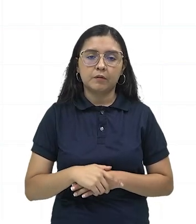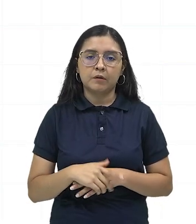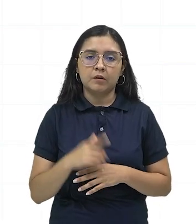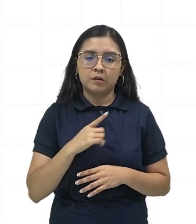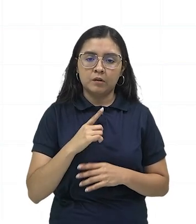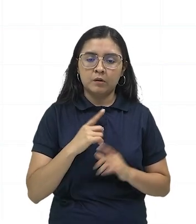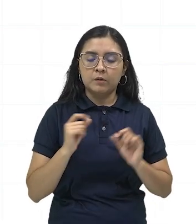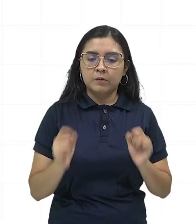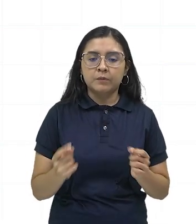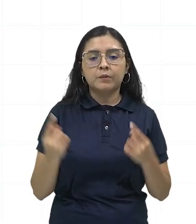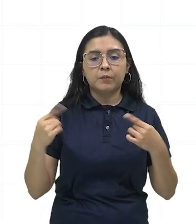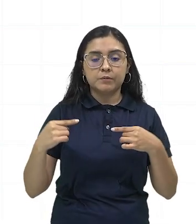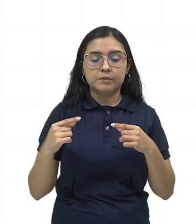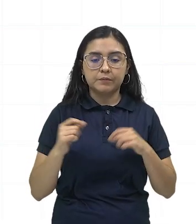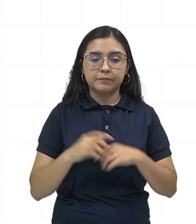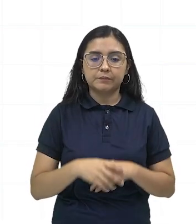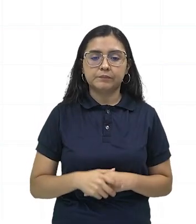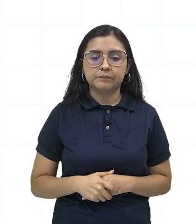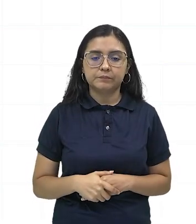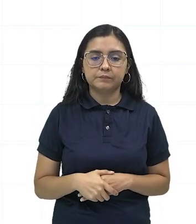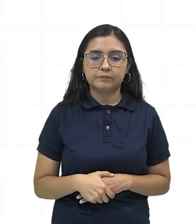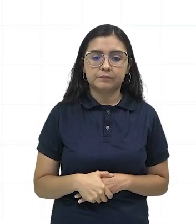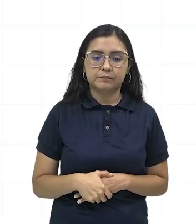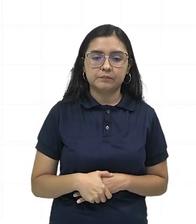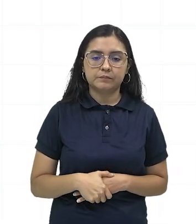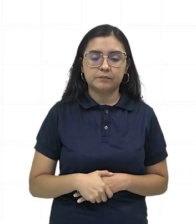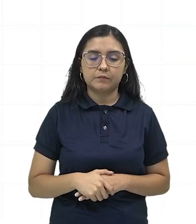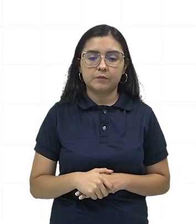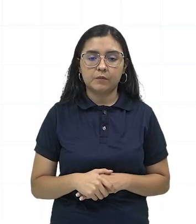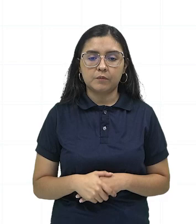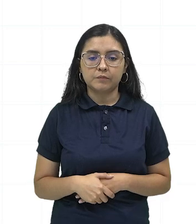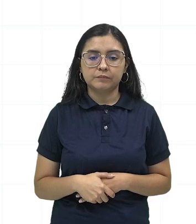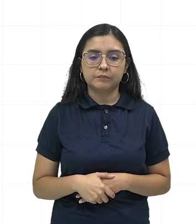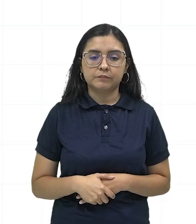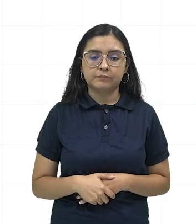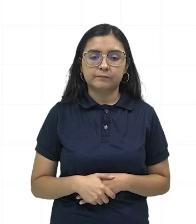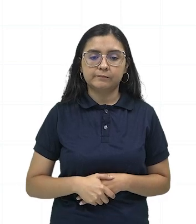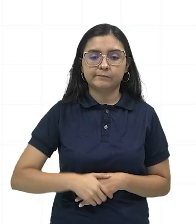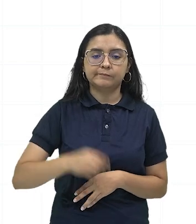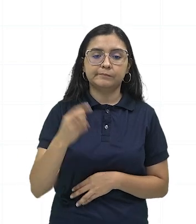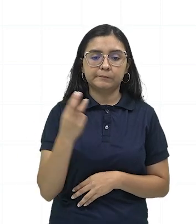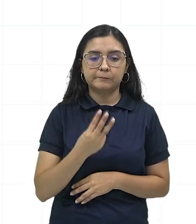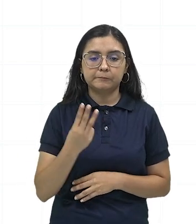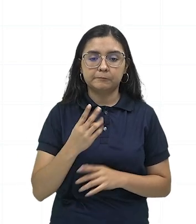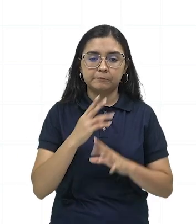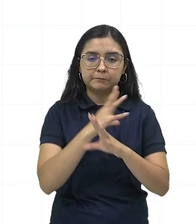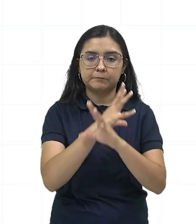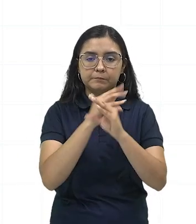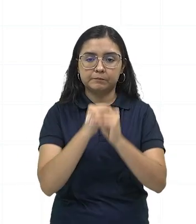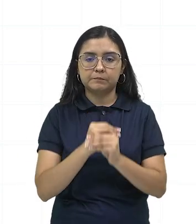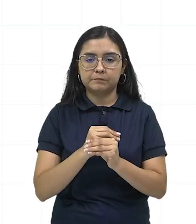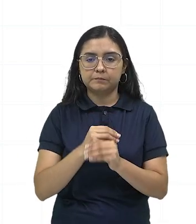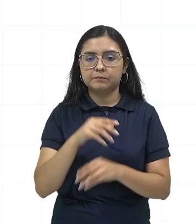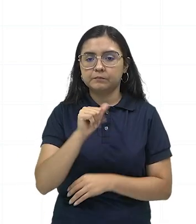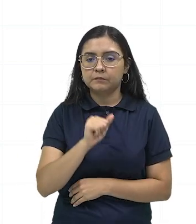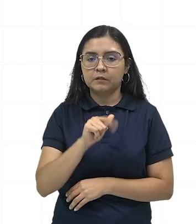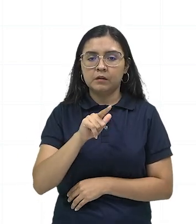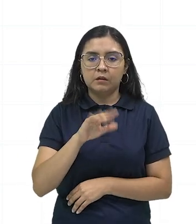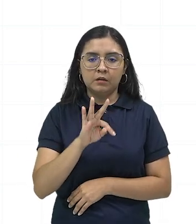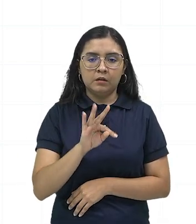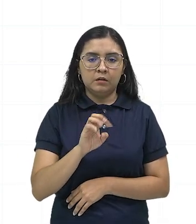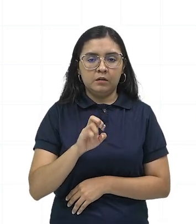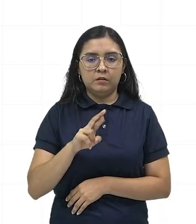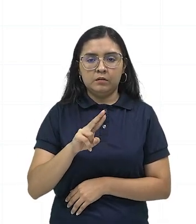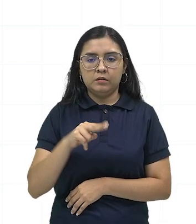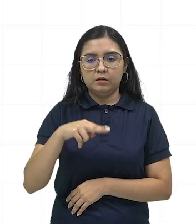ou contraste entre essas duas ideias. A nossa terceira, as conjunções coordenativas alternativas,